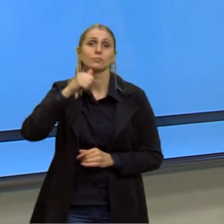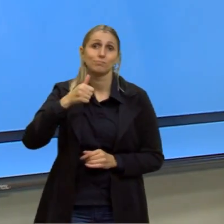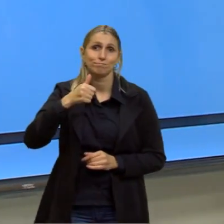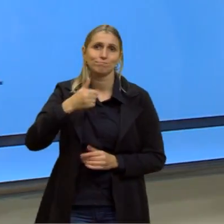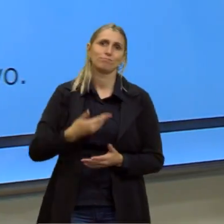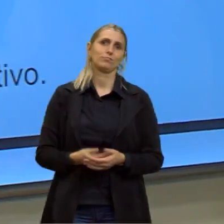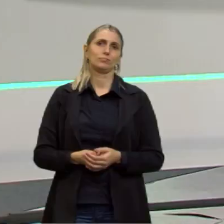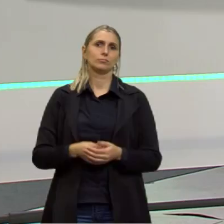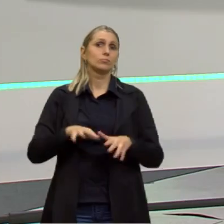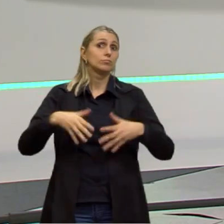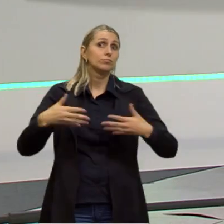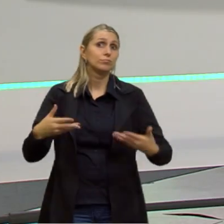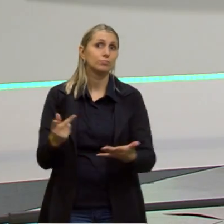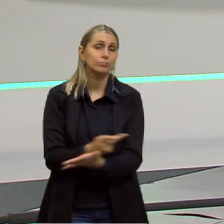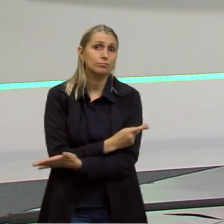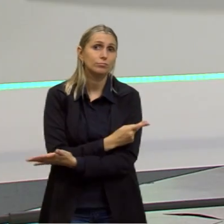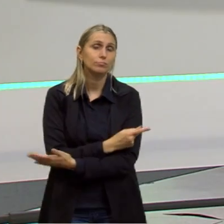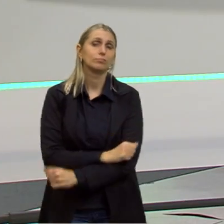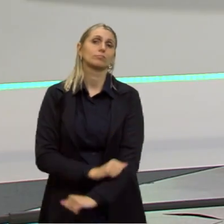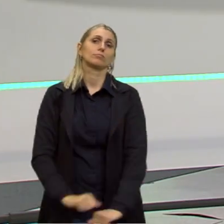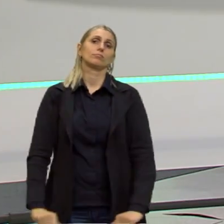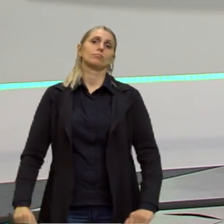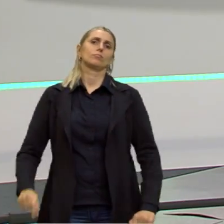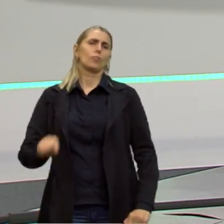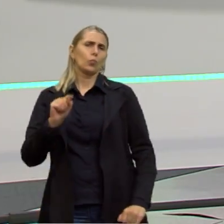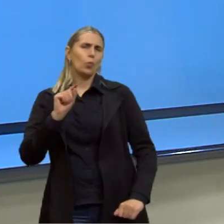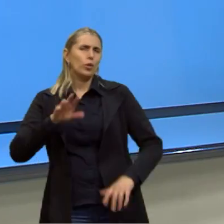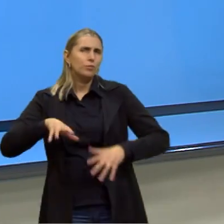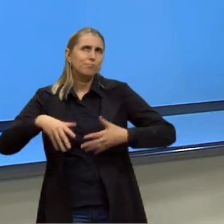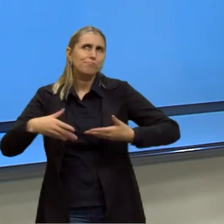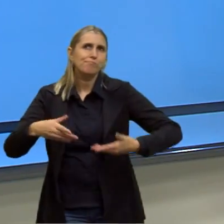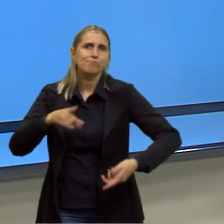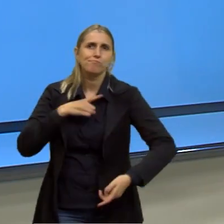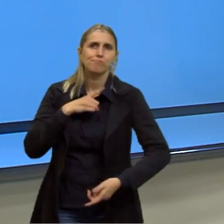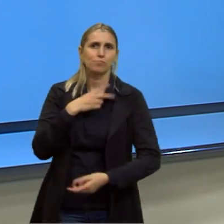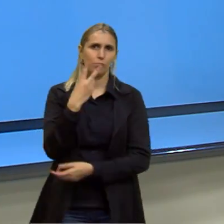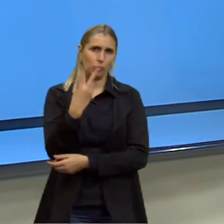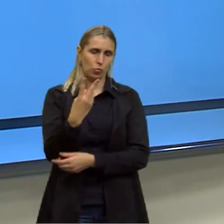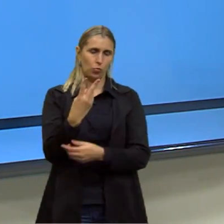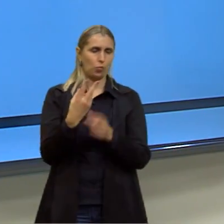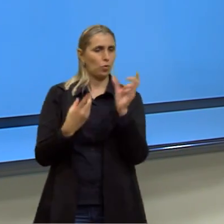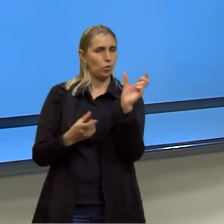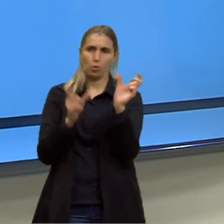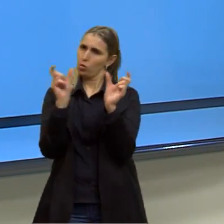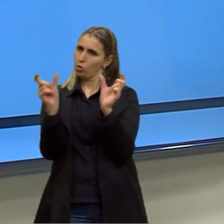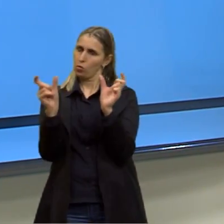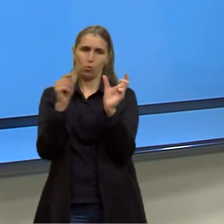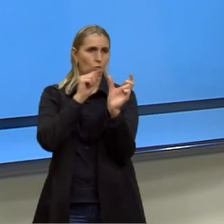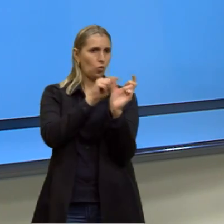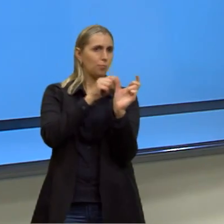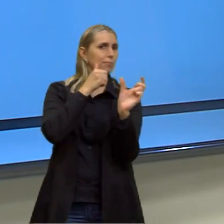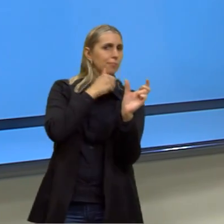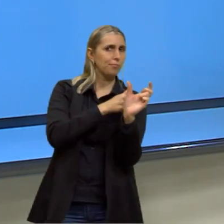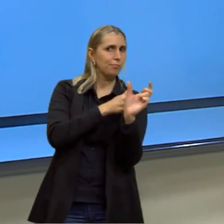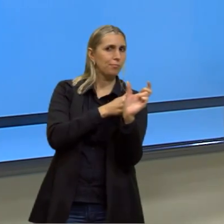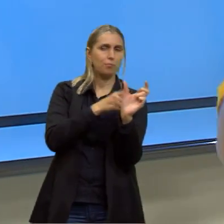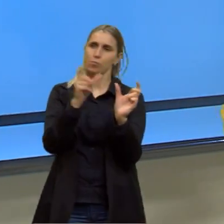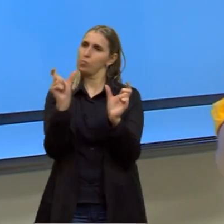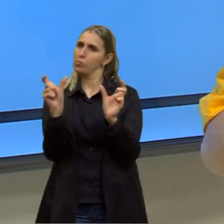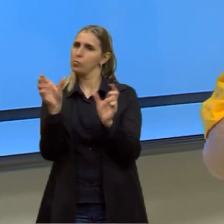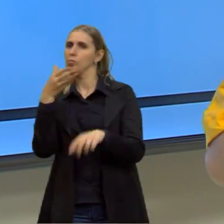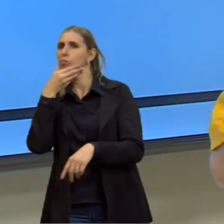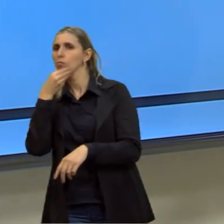quando isso acontecer quando a gente estiver duas palavras uma pro feminino